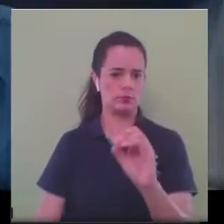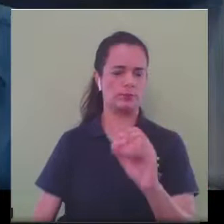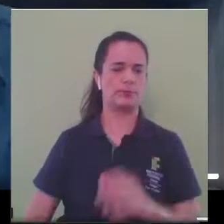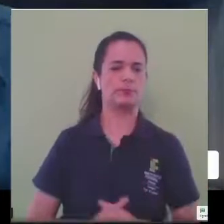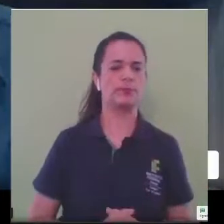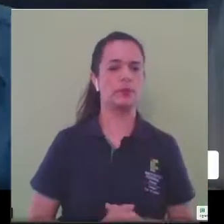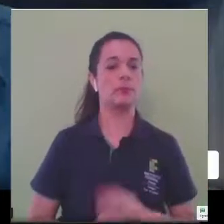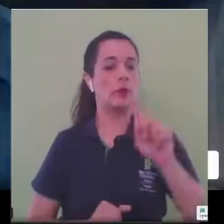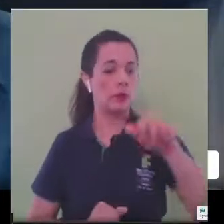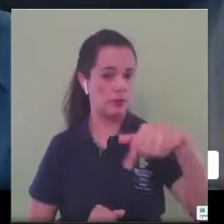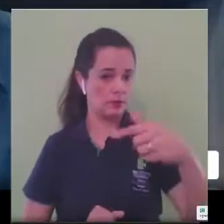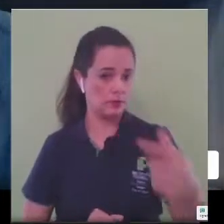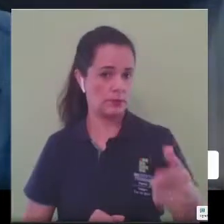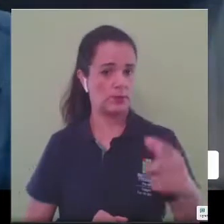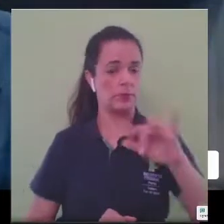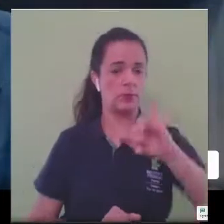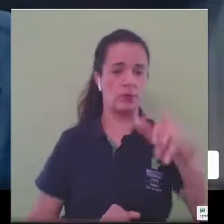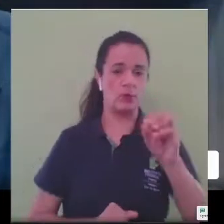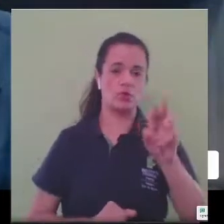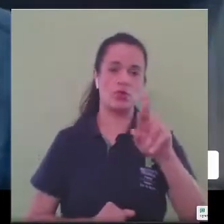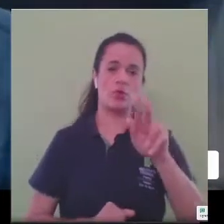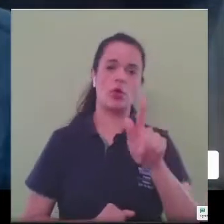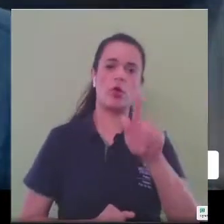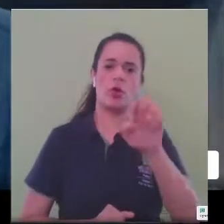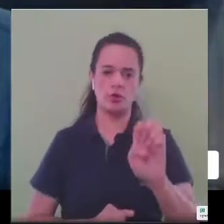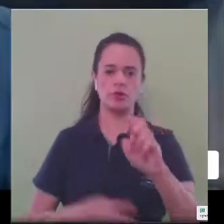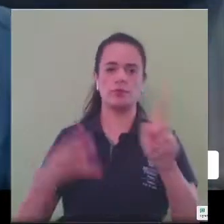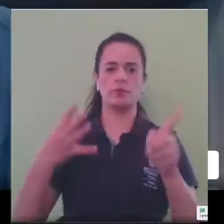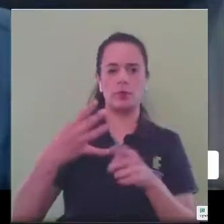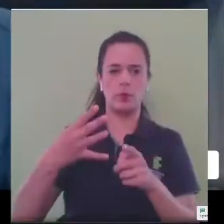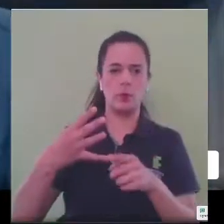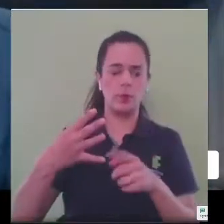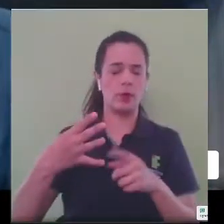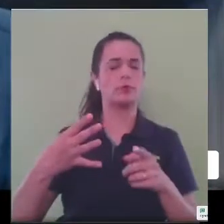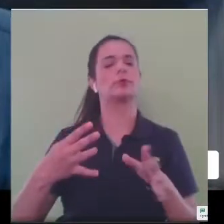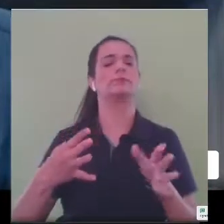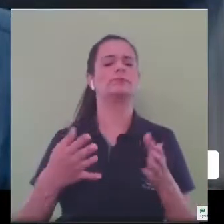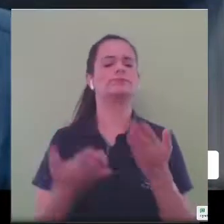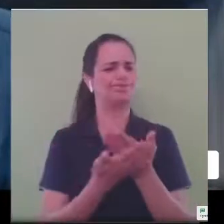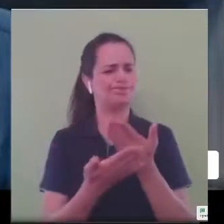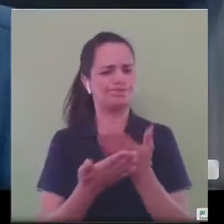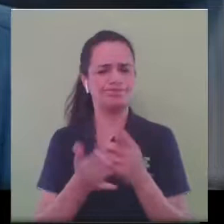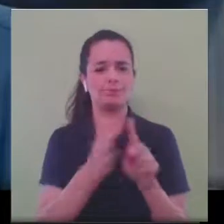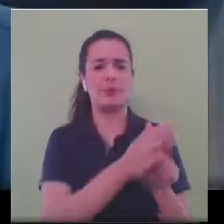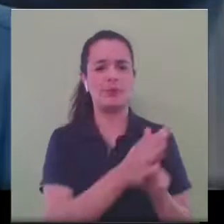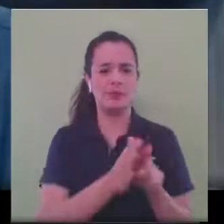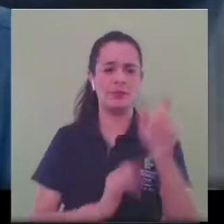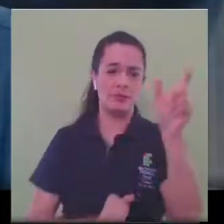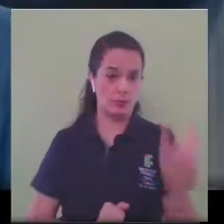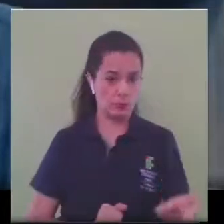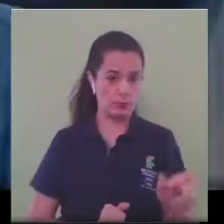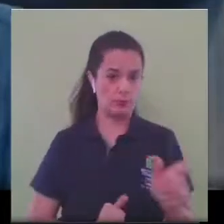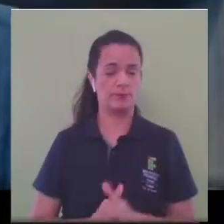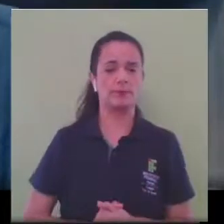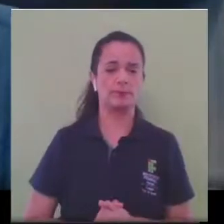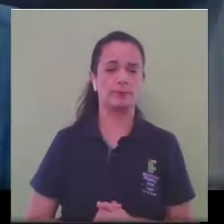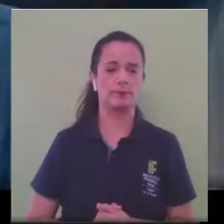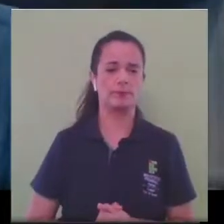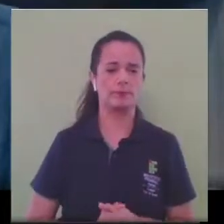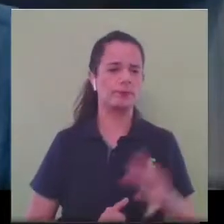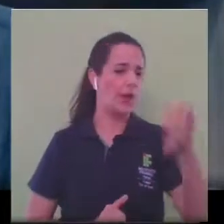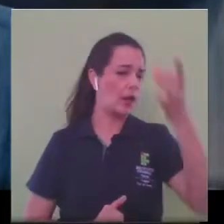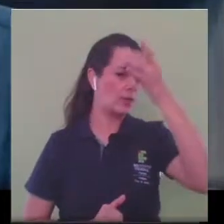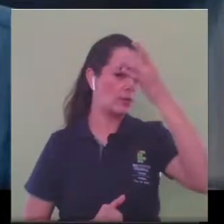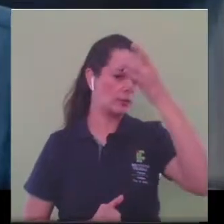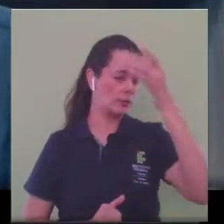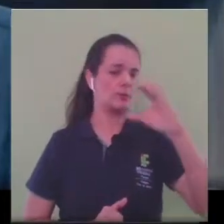temos Jorge Luiz Borges também, que foi um grande estudioso, né? Que trouxe um ensaio tratando sobre a concepção do